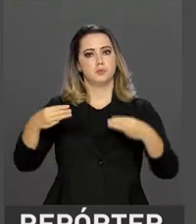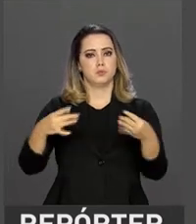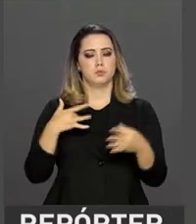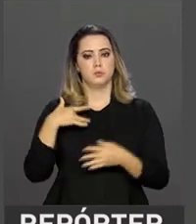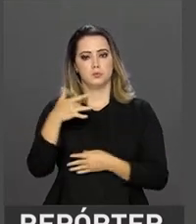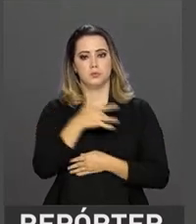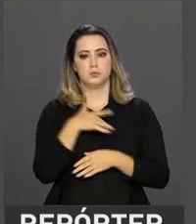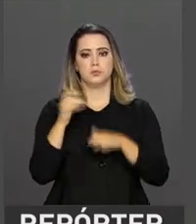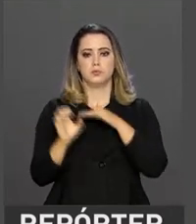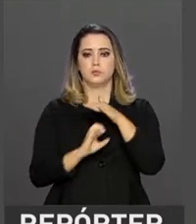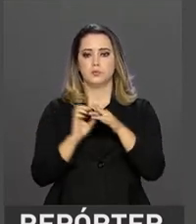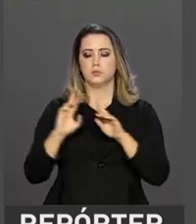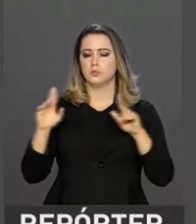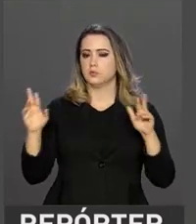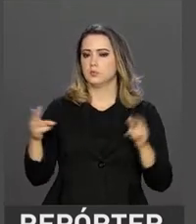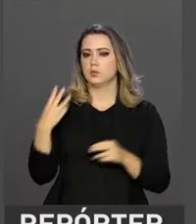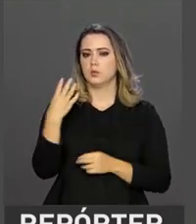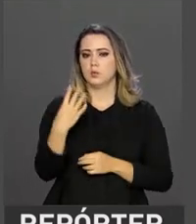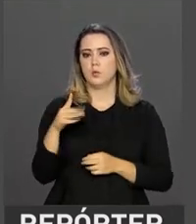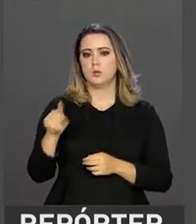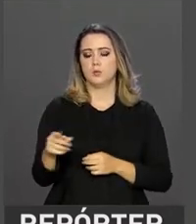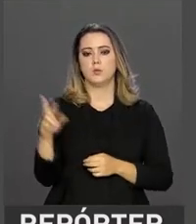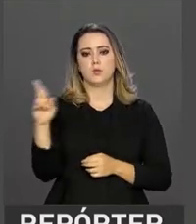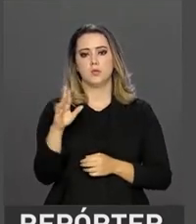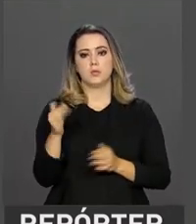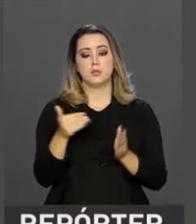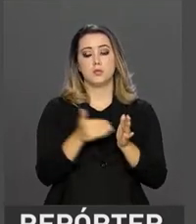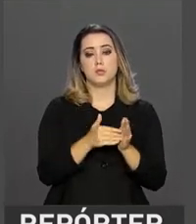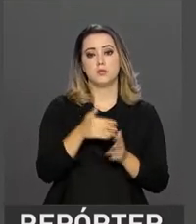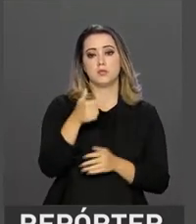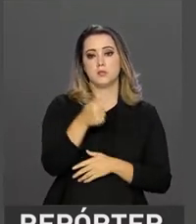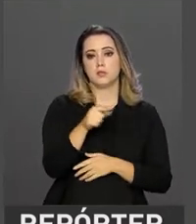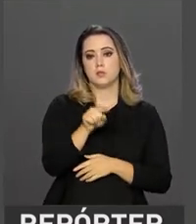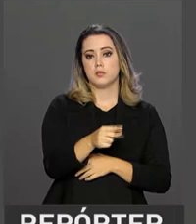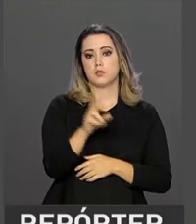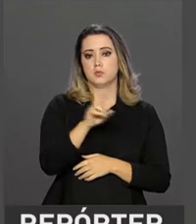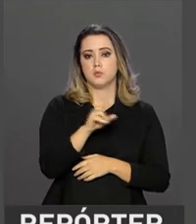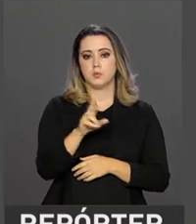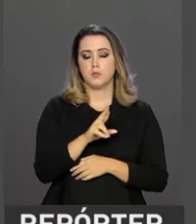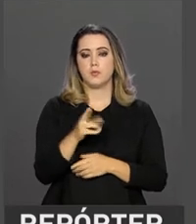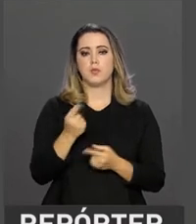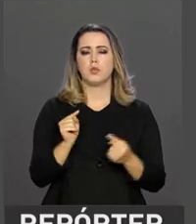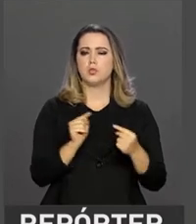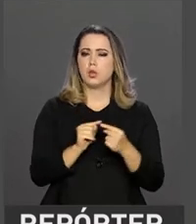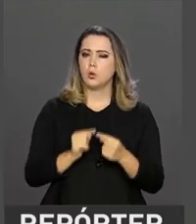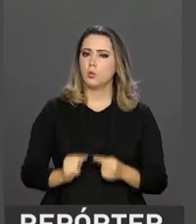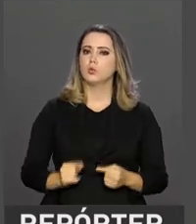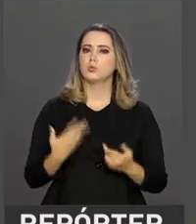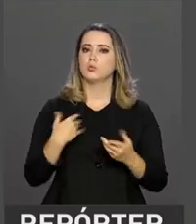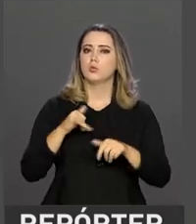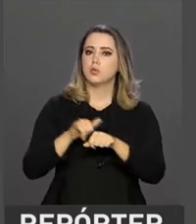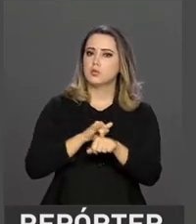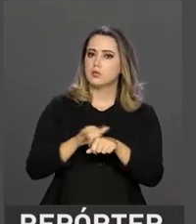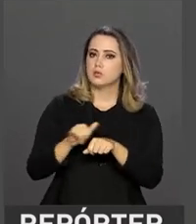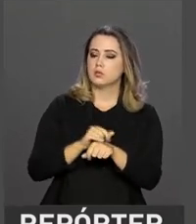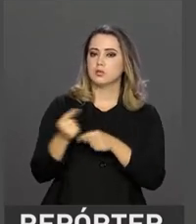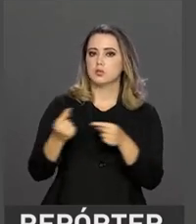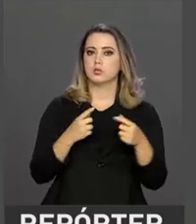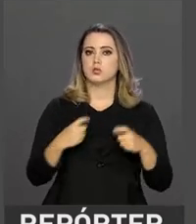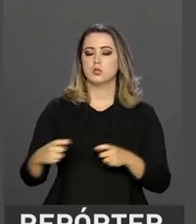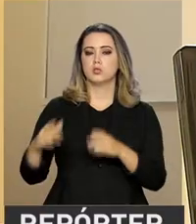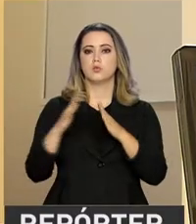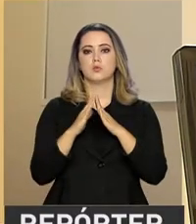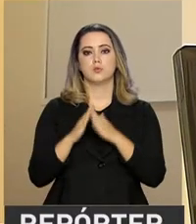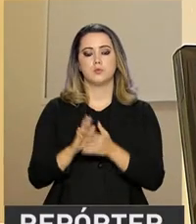as empresas devem variar de 4 mil reais as sete mil reais de acordo com a estrutura de cada unidade de